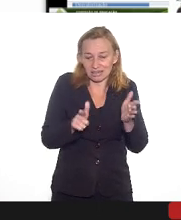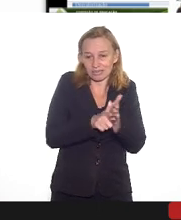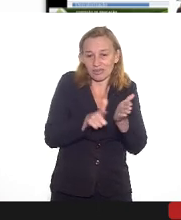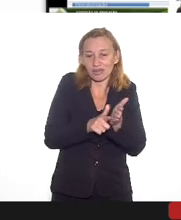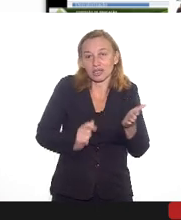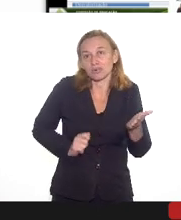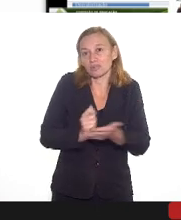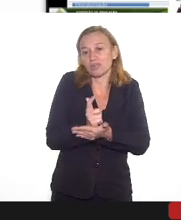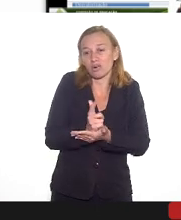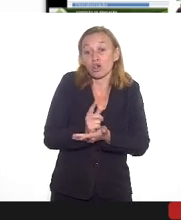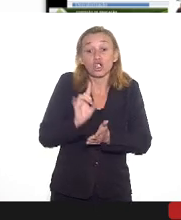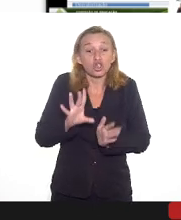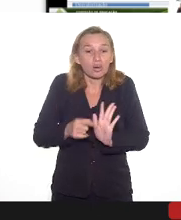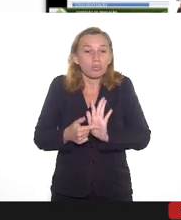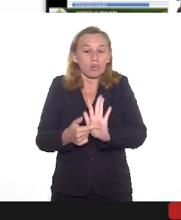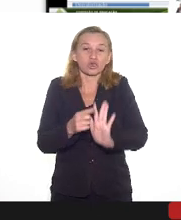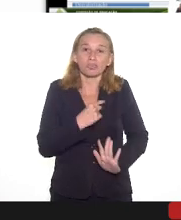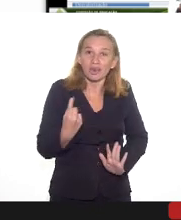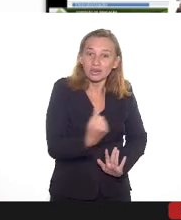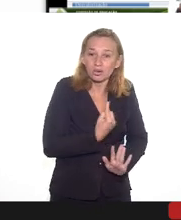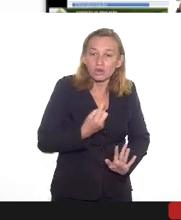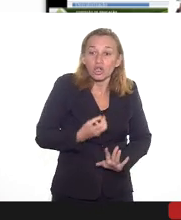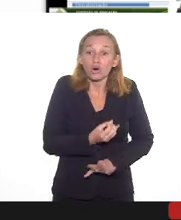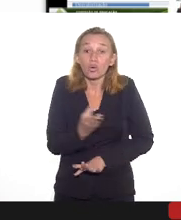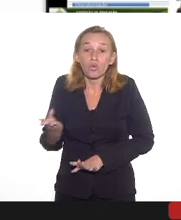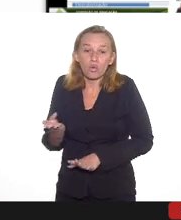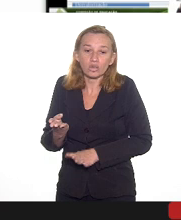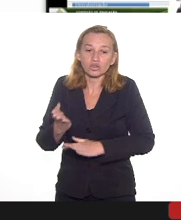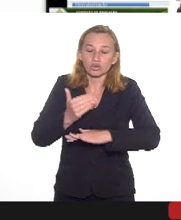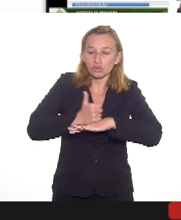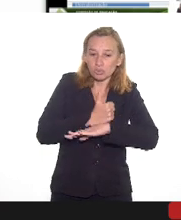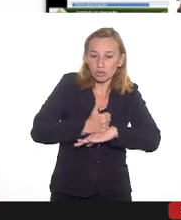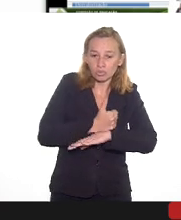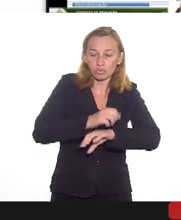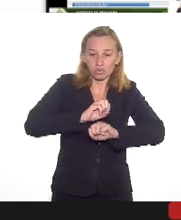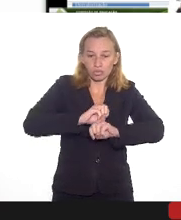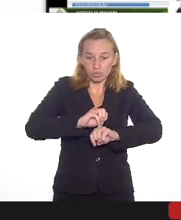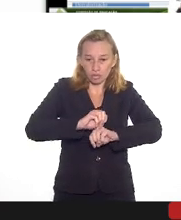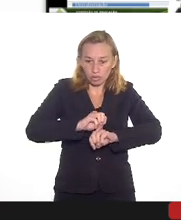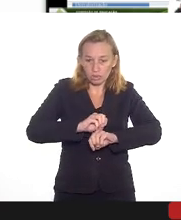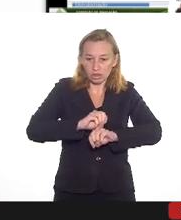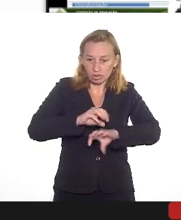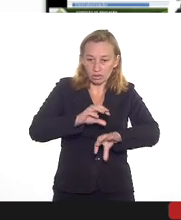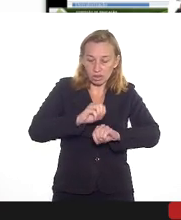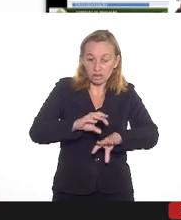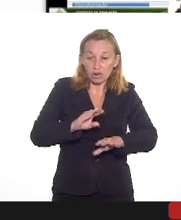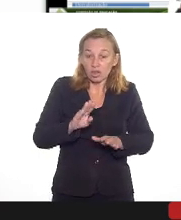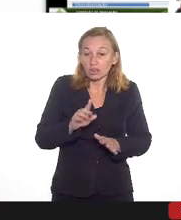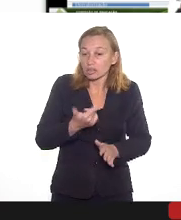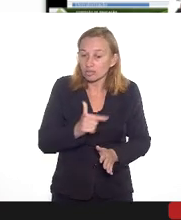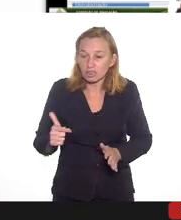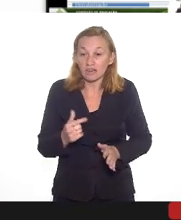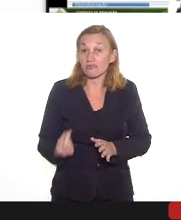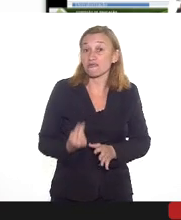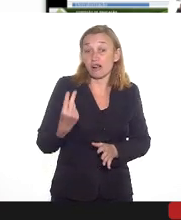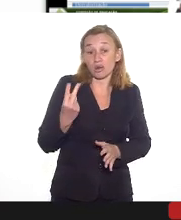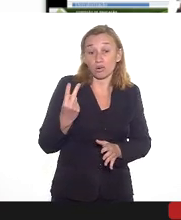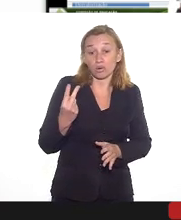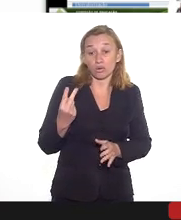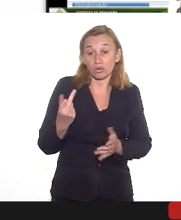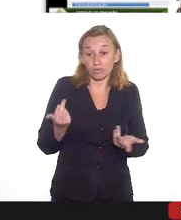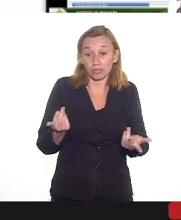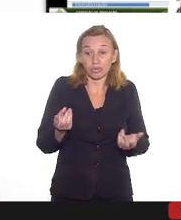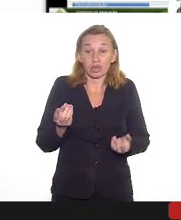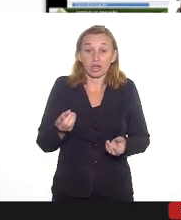Isso só demonstra para a gente o quanto os profissionais de educação da rede estadual são desvalorizados no que se refere à sua